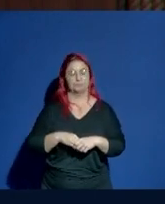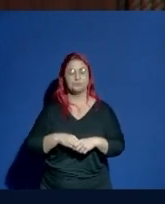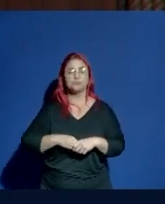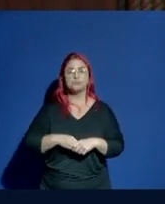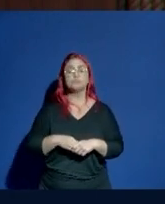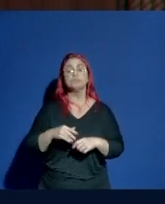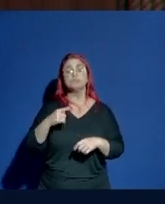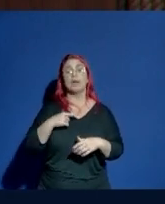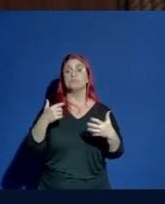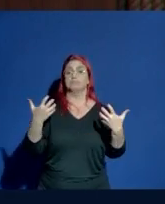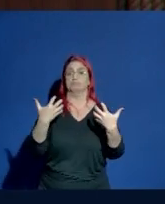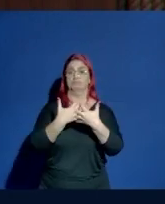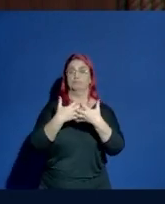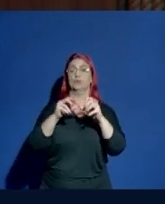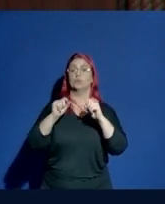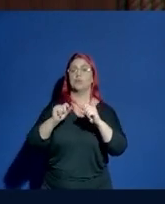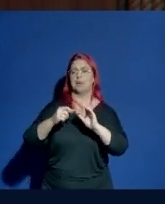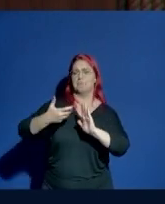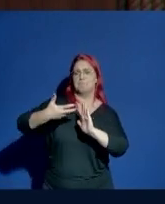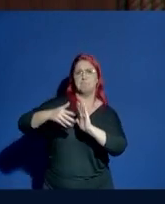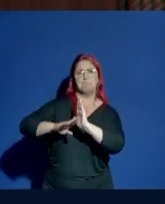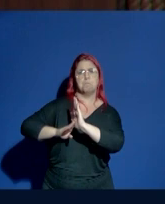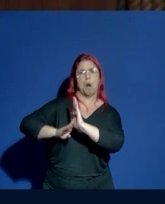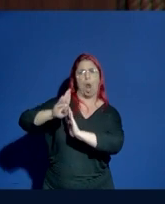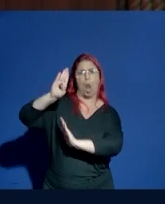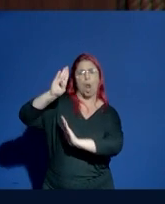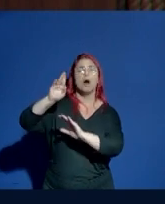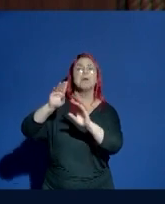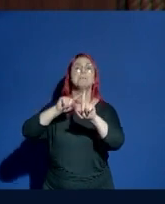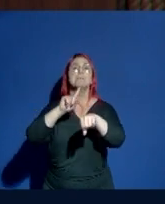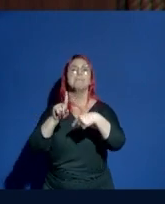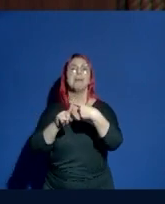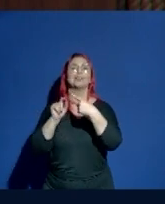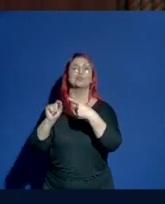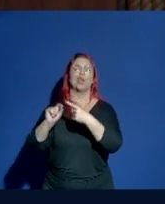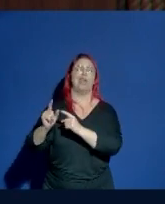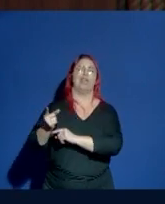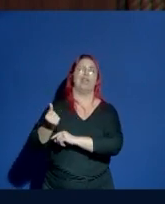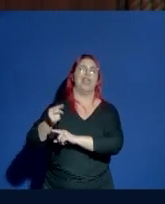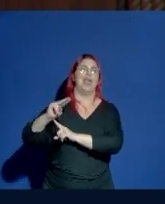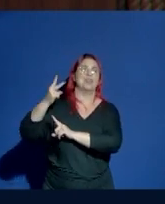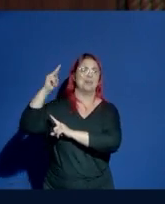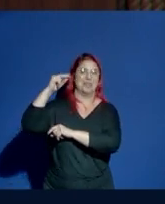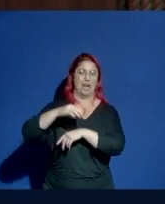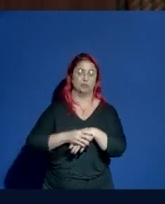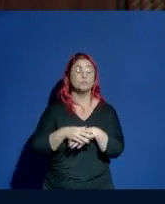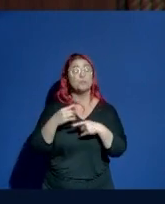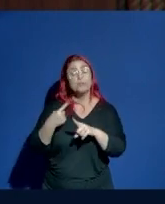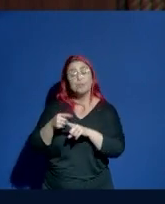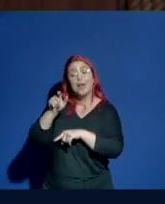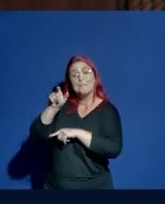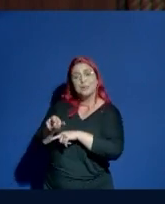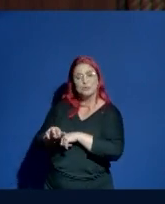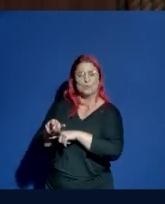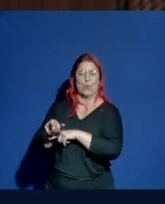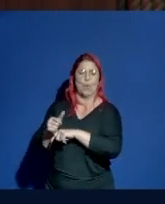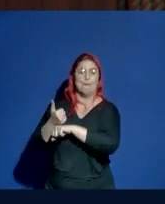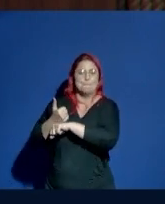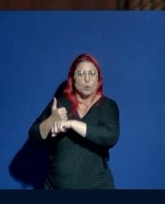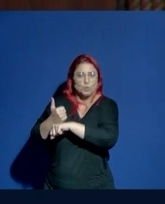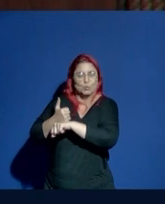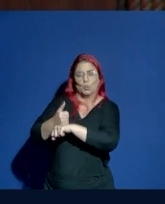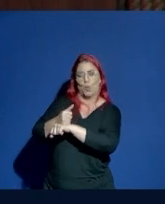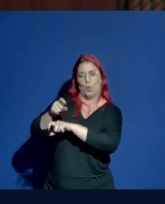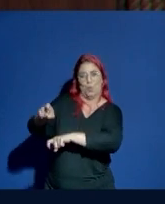a combinação de crescimento acelerado com rentabilidade. Ou seja, o produtor ele precisa sentir na